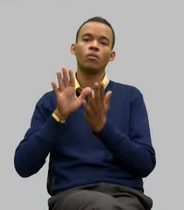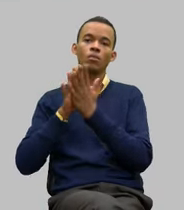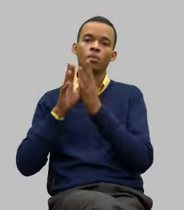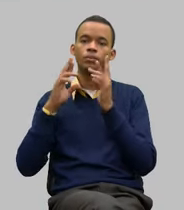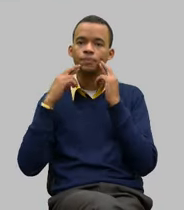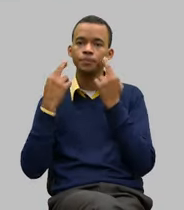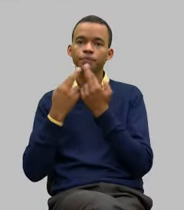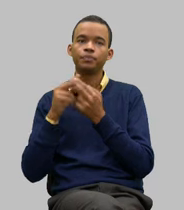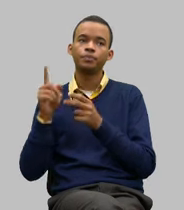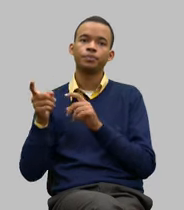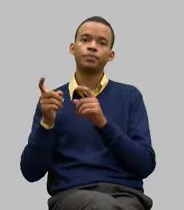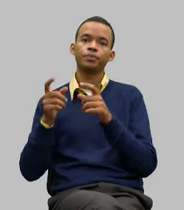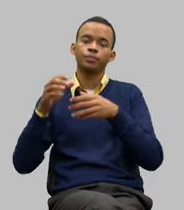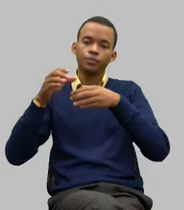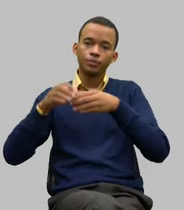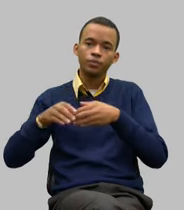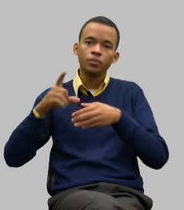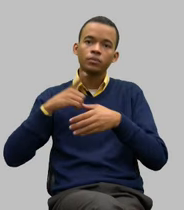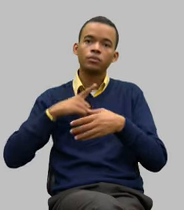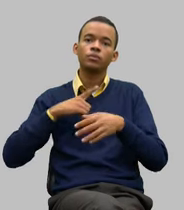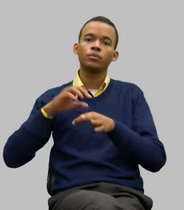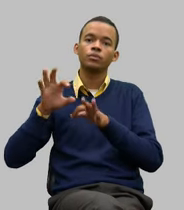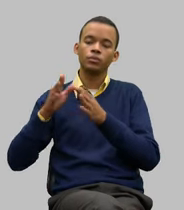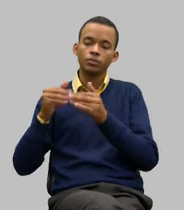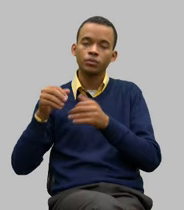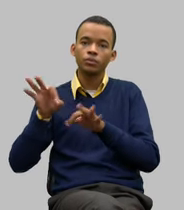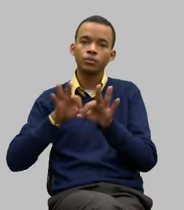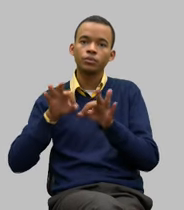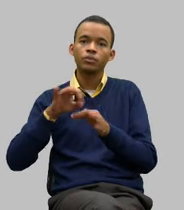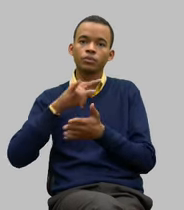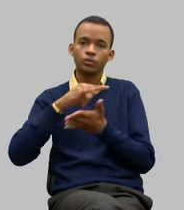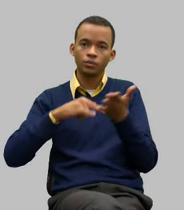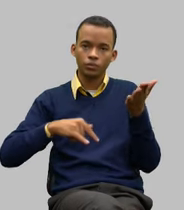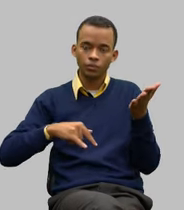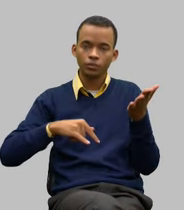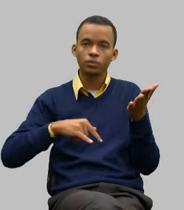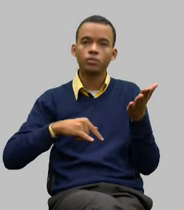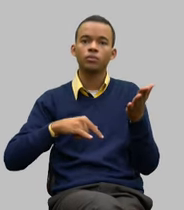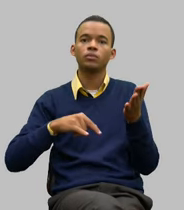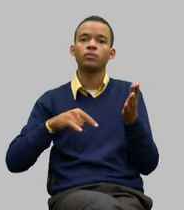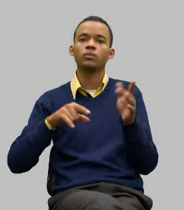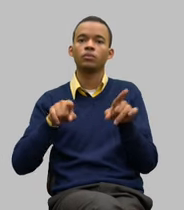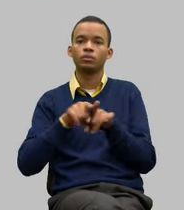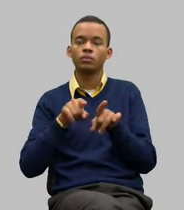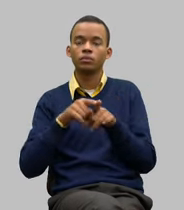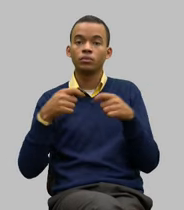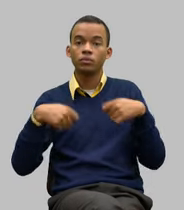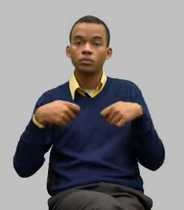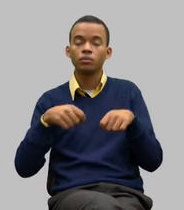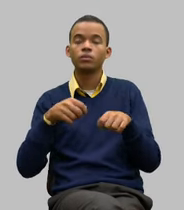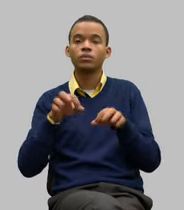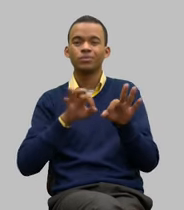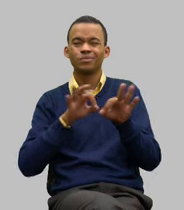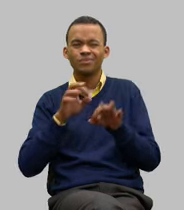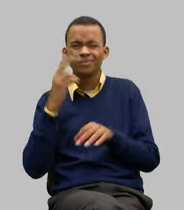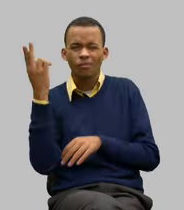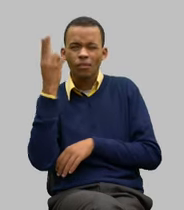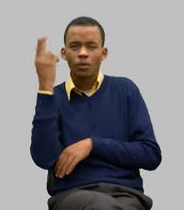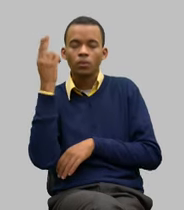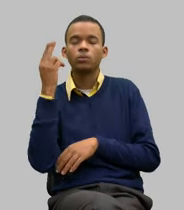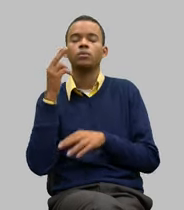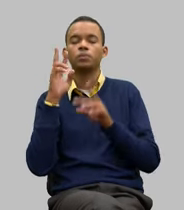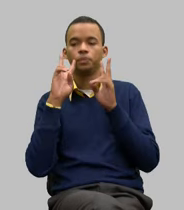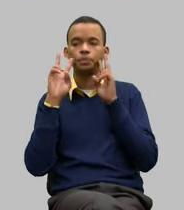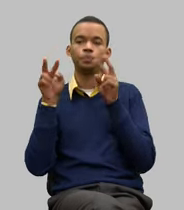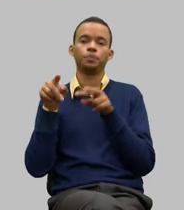protocolar o Ofício com a petição no sistema interno para dar as tratativas urgentes reconhecendo o caso